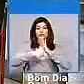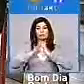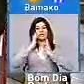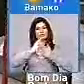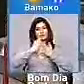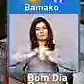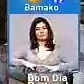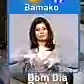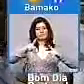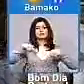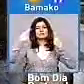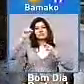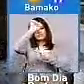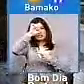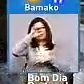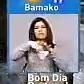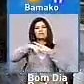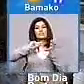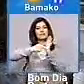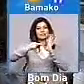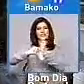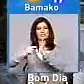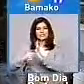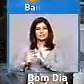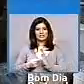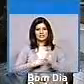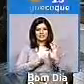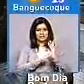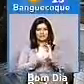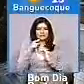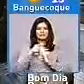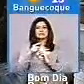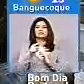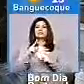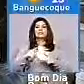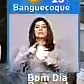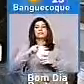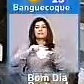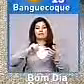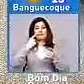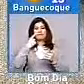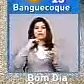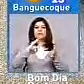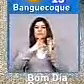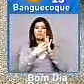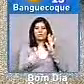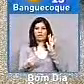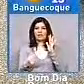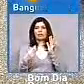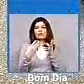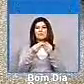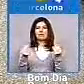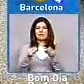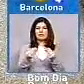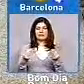em janeiro serão iniciados testes no terreno. Após a realização dos protótipos e de encontrarmos os